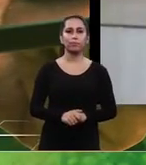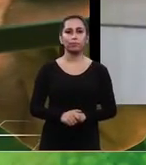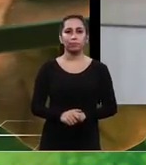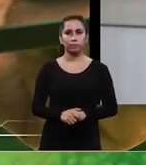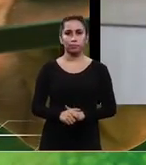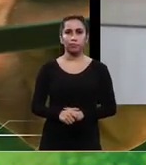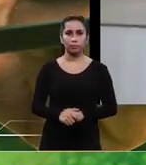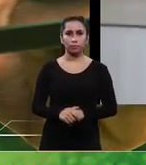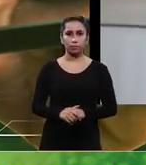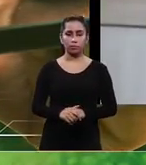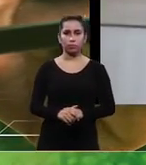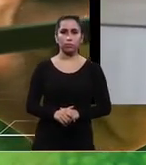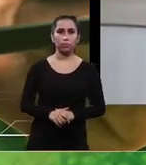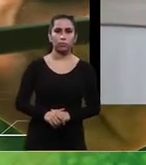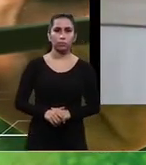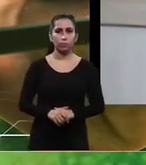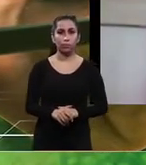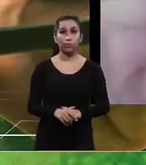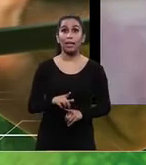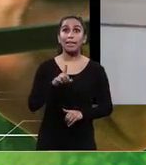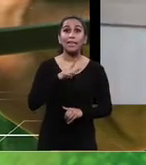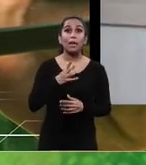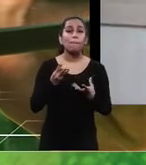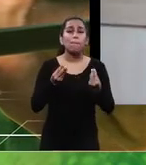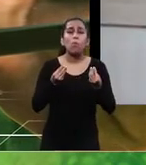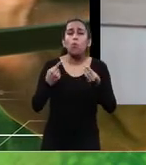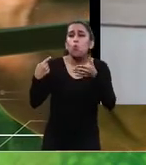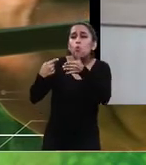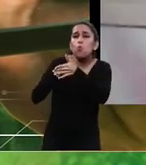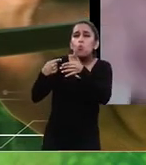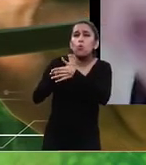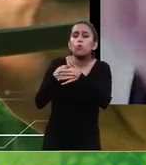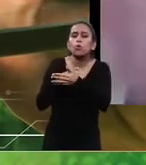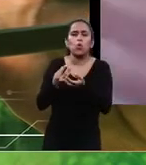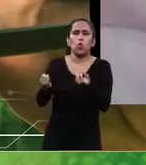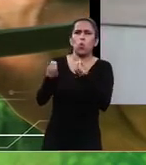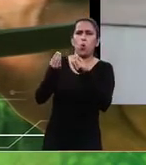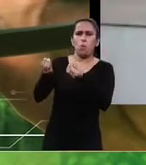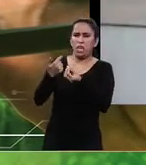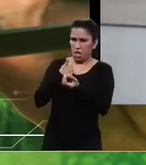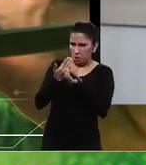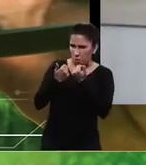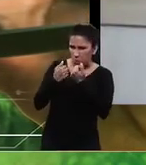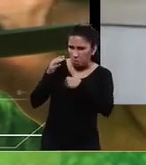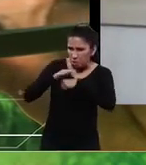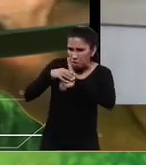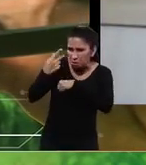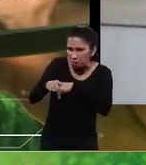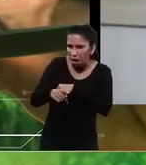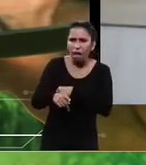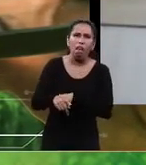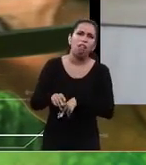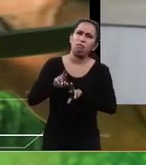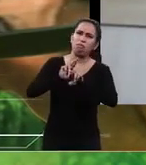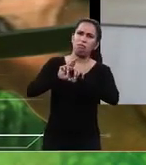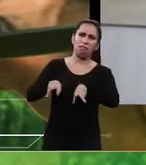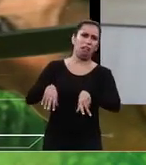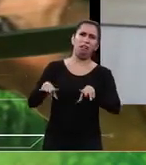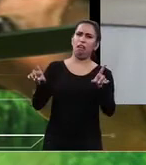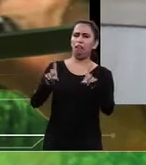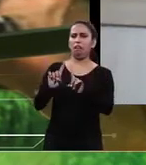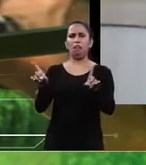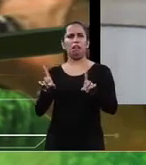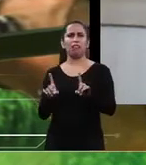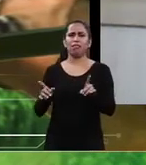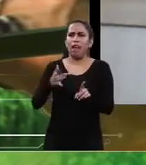críticas, demandas. Como assim, tambaqui da Amazônia, não vou comer porque é predatório, né? Quer dizer, uma